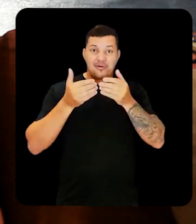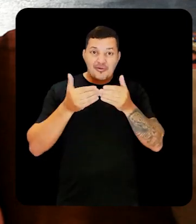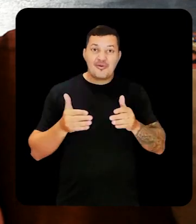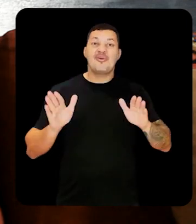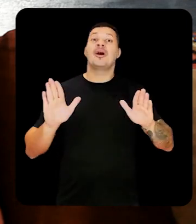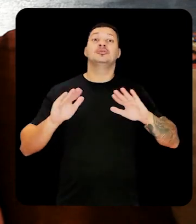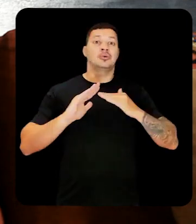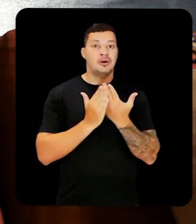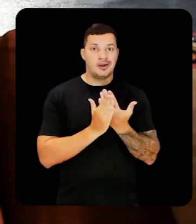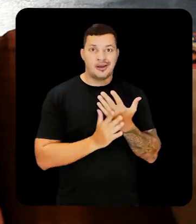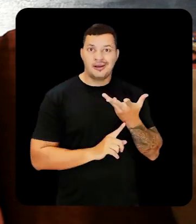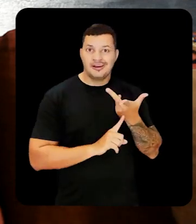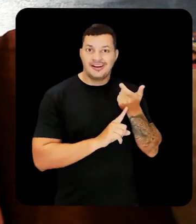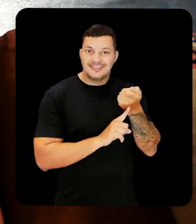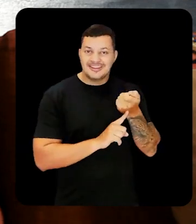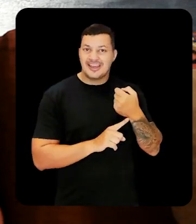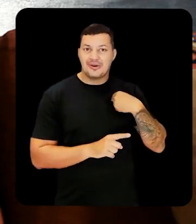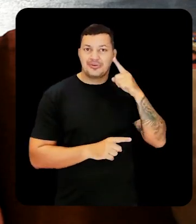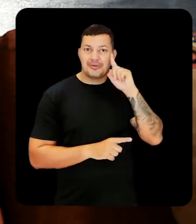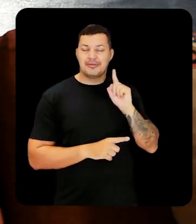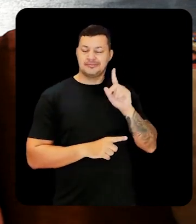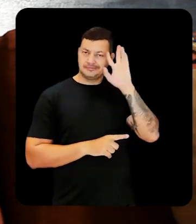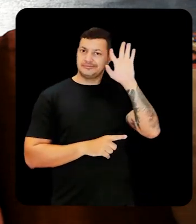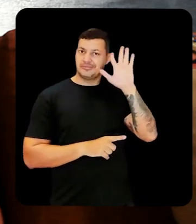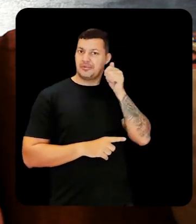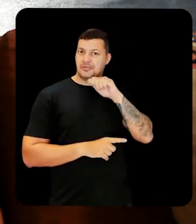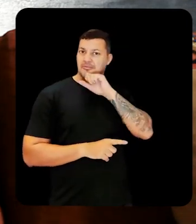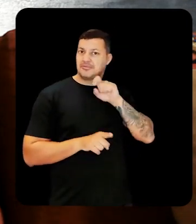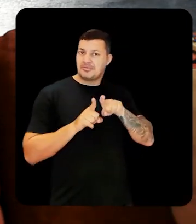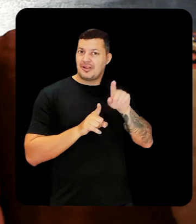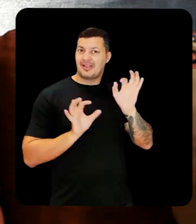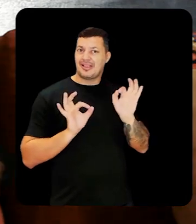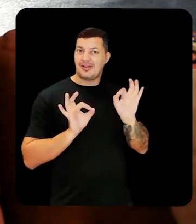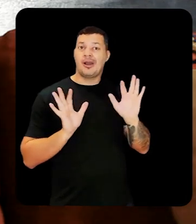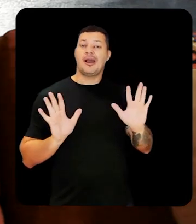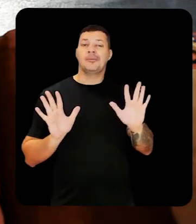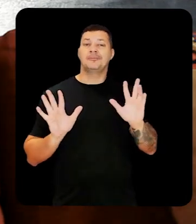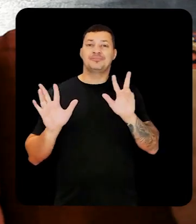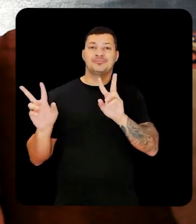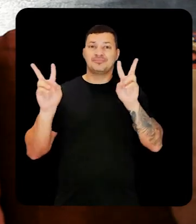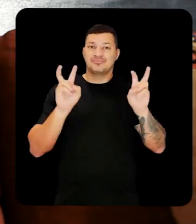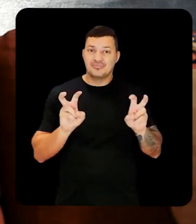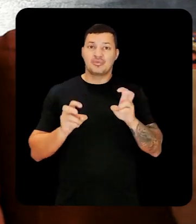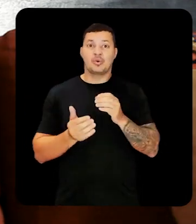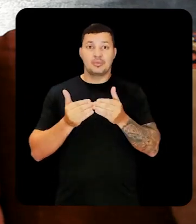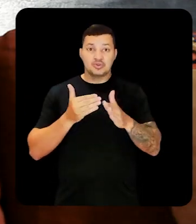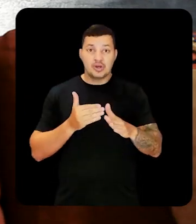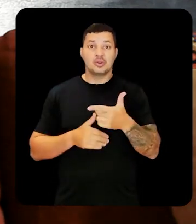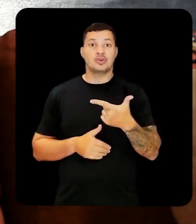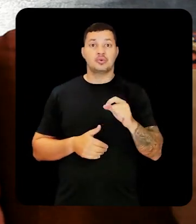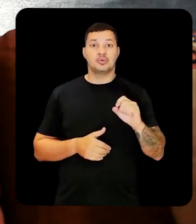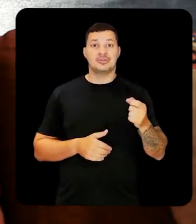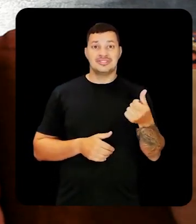era o embrião da Escola de Arte. Embora a gente não soubesse disso, e nem ela soubesse disso. A Escola de Arte, na verdade, ela surge no ano seguinte, 2006.